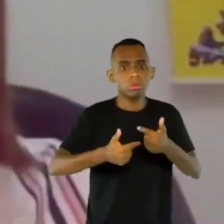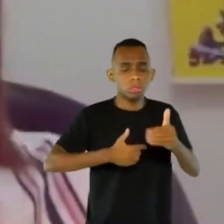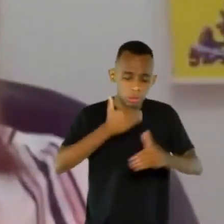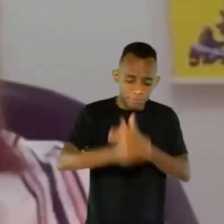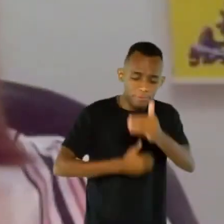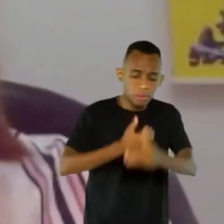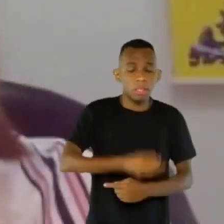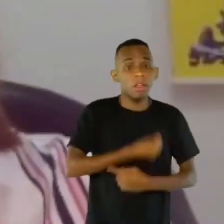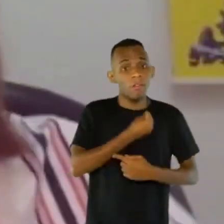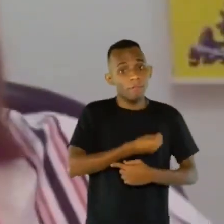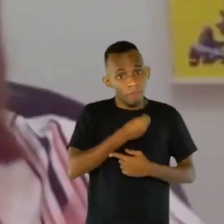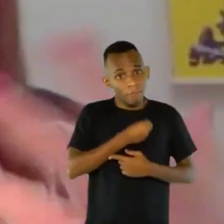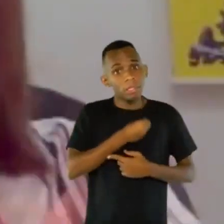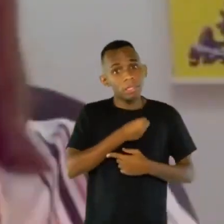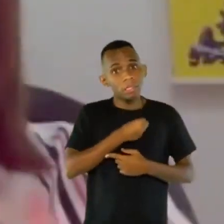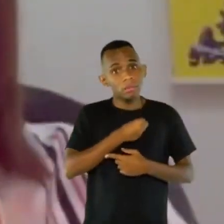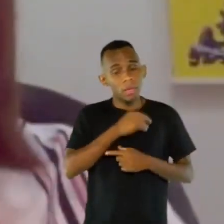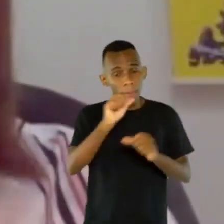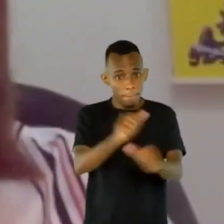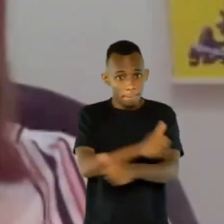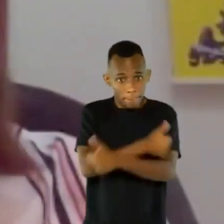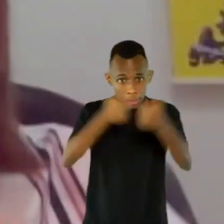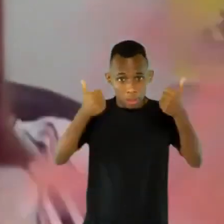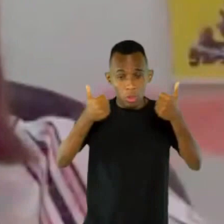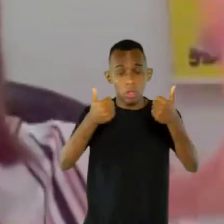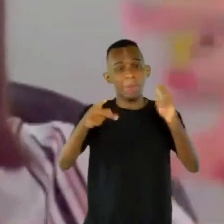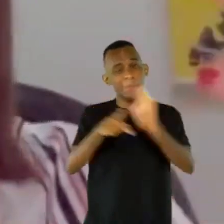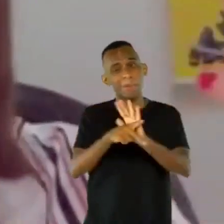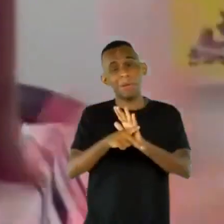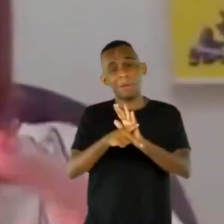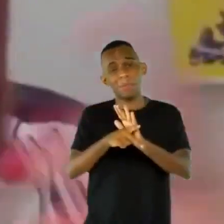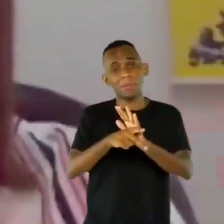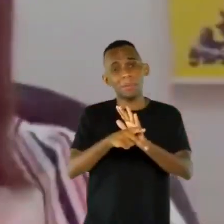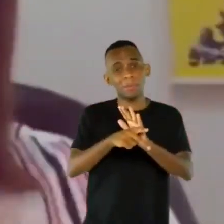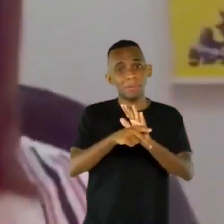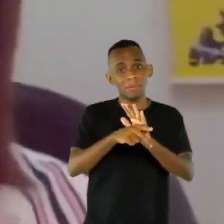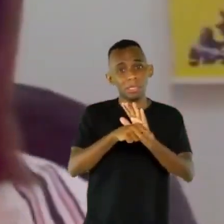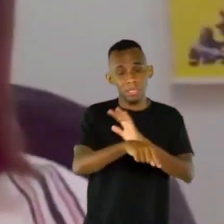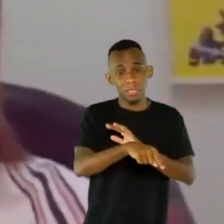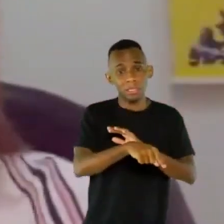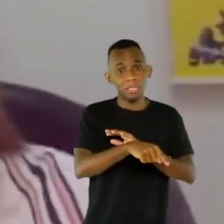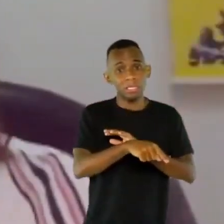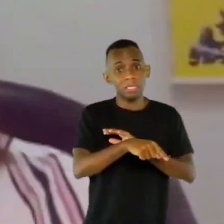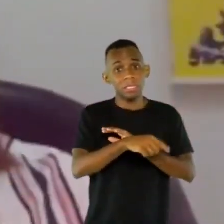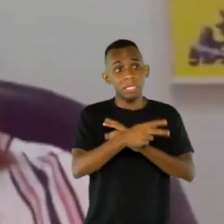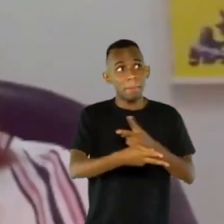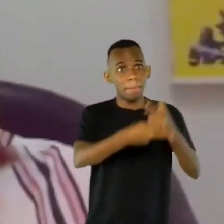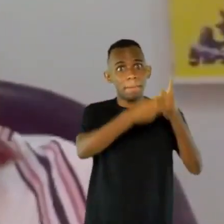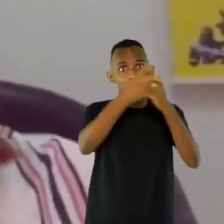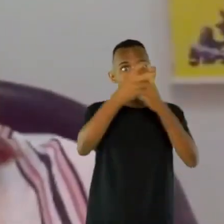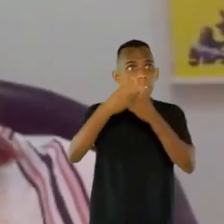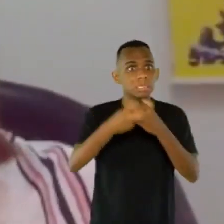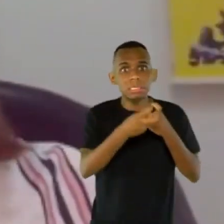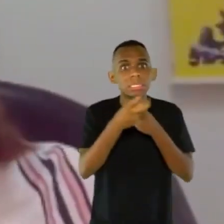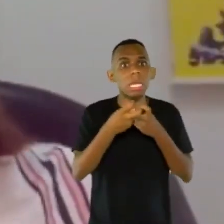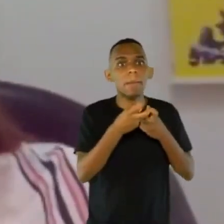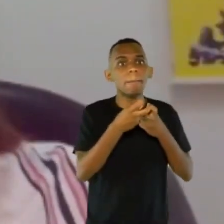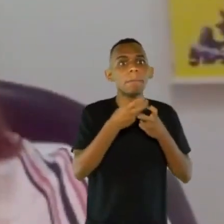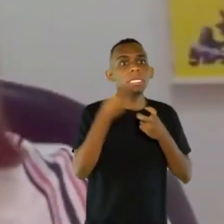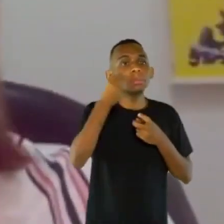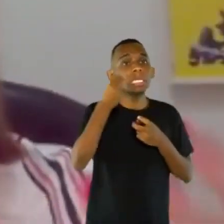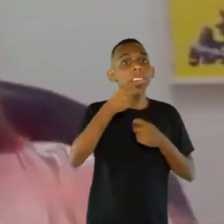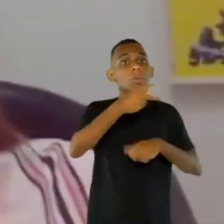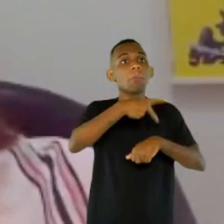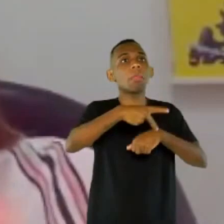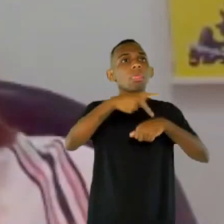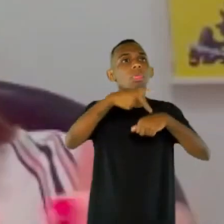a sua vida, sendo estrangeiro e tal, ele vê esse Brasil ser desmontado, né? E, ao